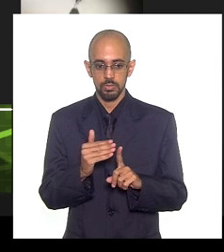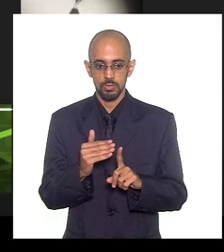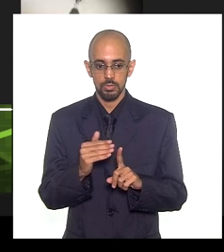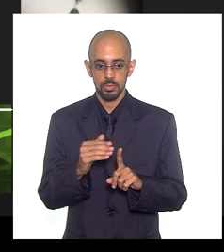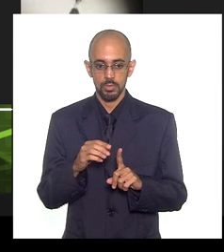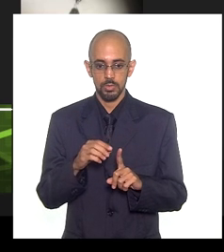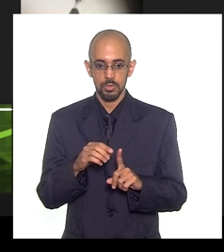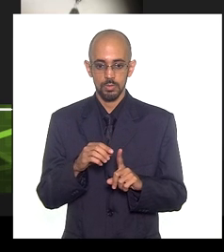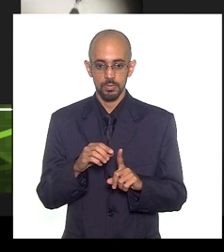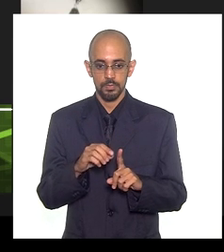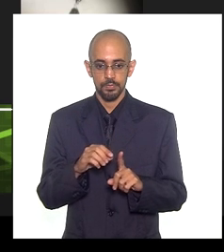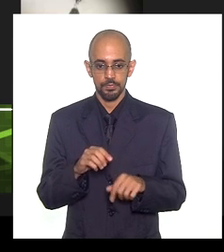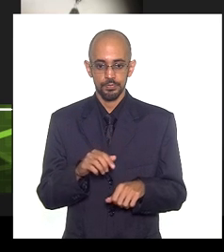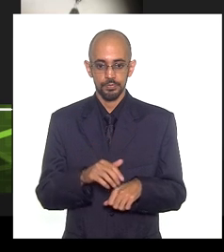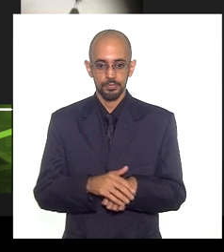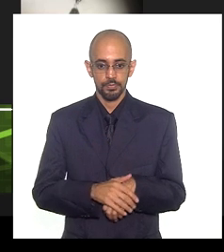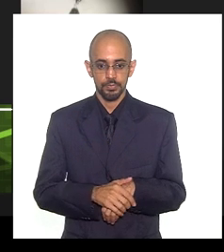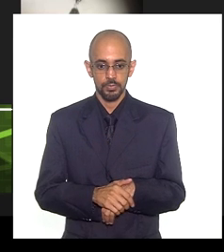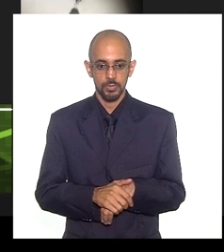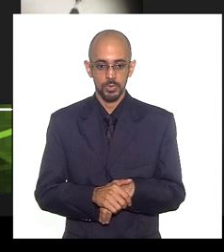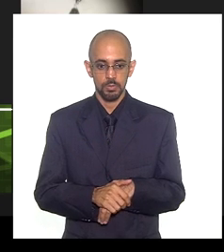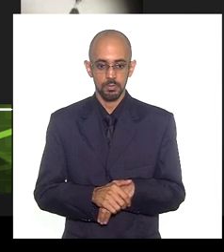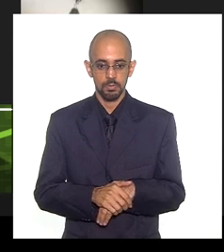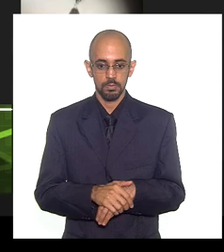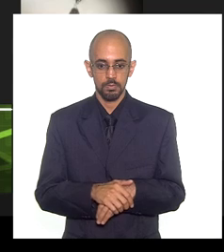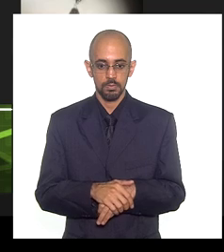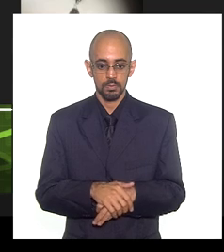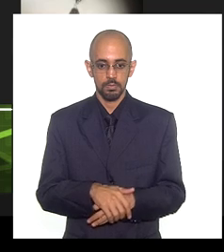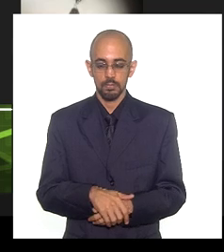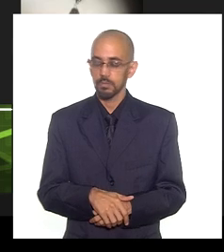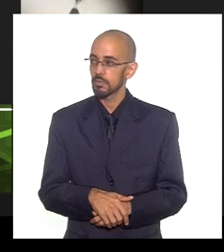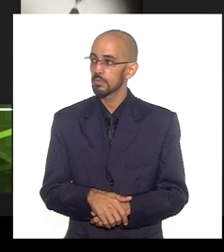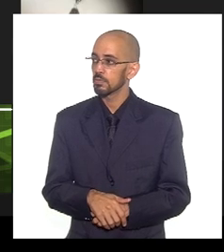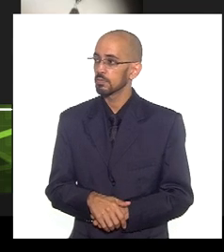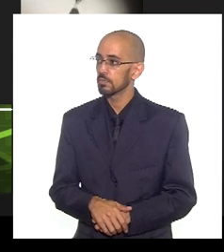Maria Tereza professora Maria Tereza 2475